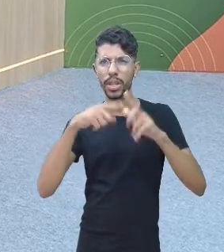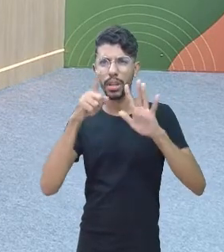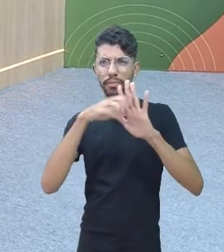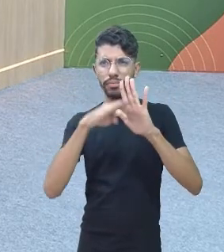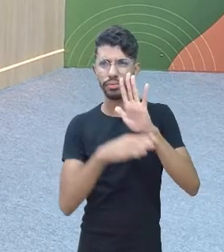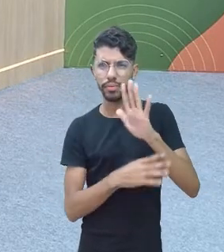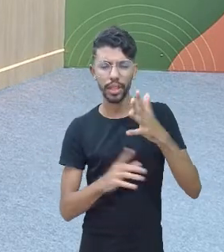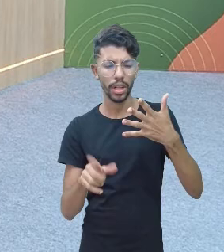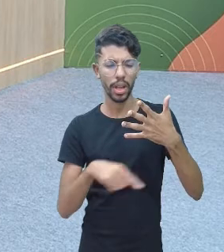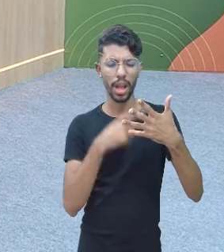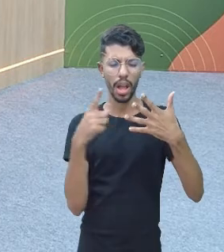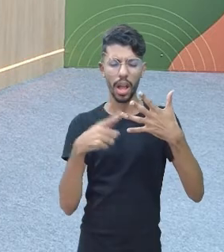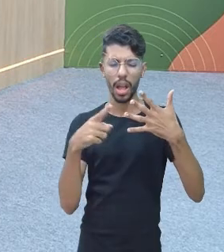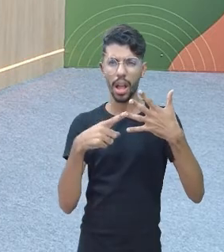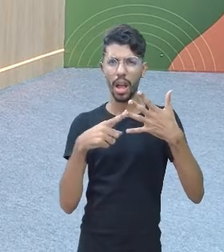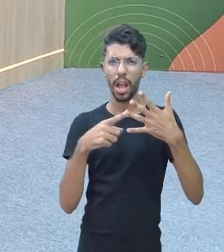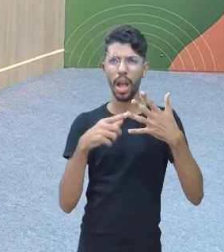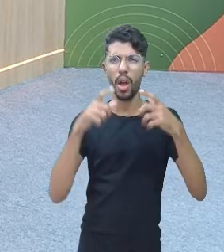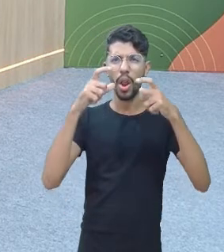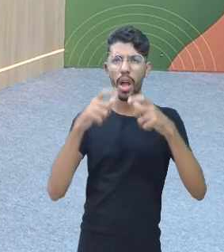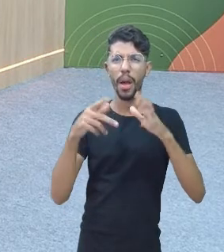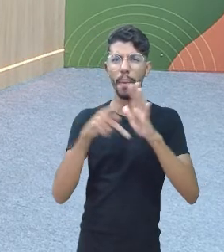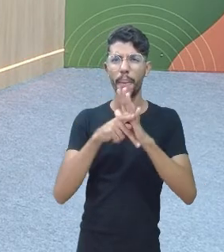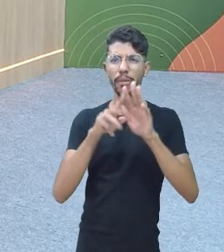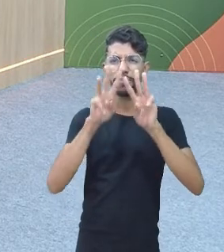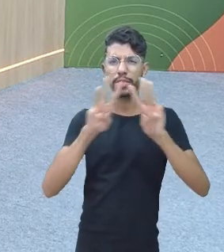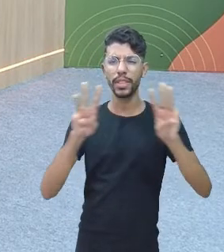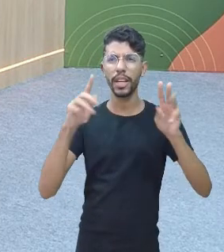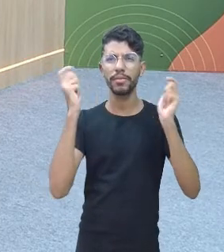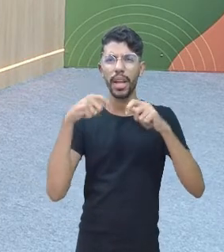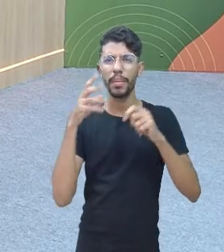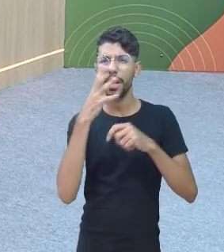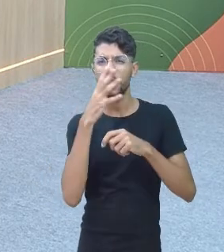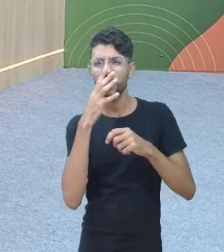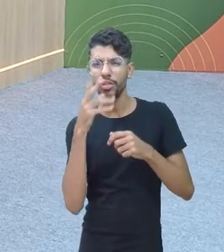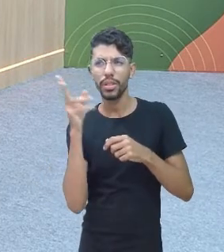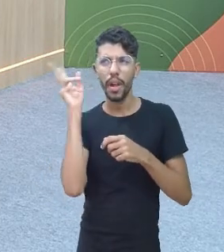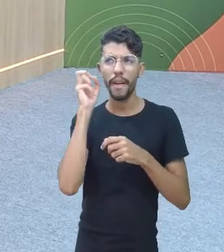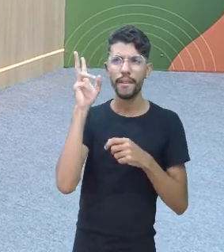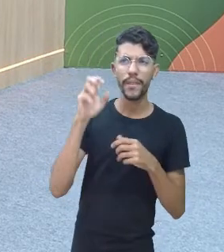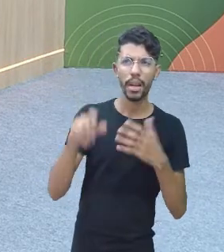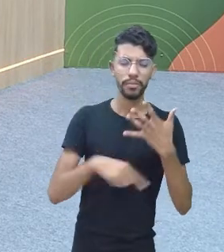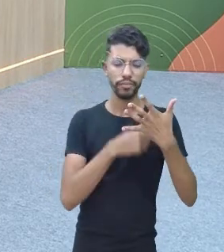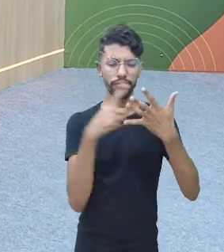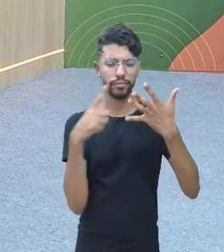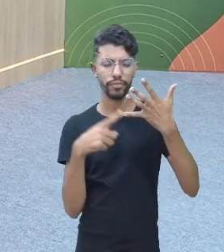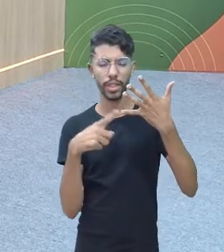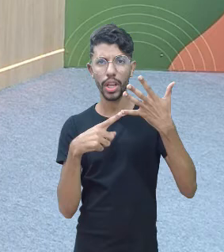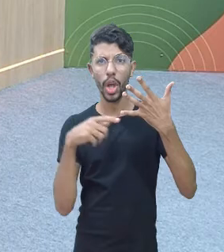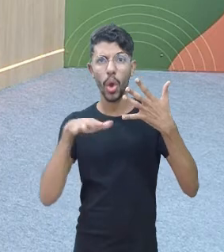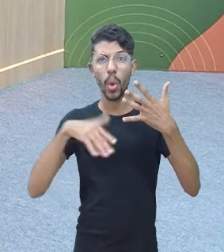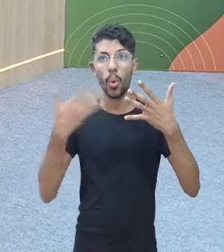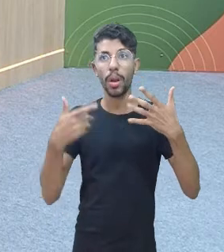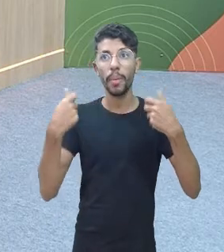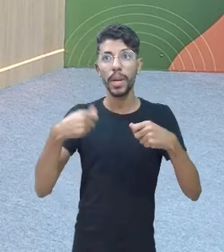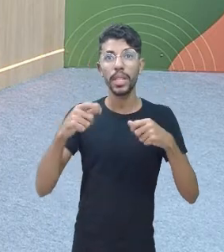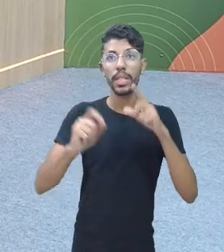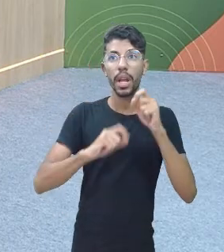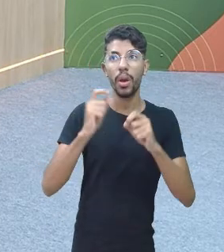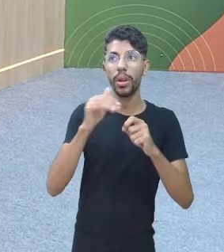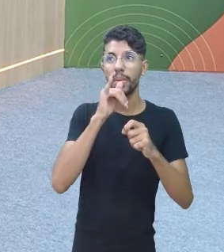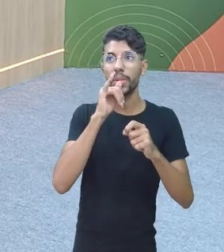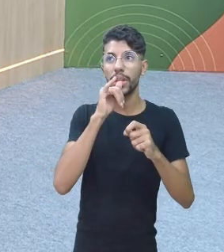posso assistir vídeos e escutar áudios também? Será que é um upload, quando eu preciso subir algum arquivo